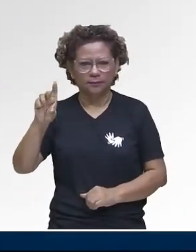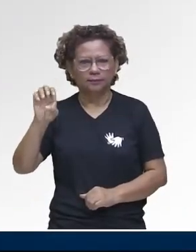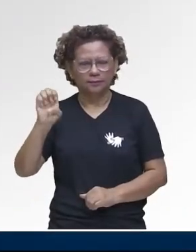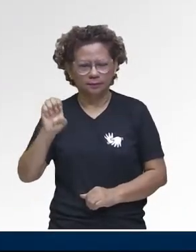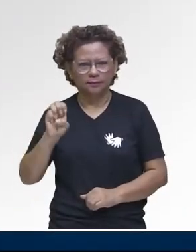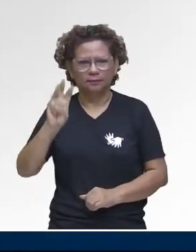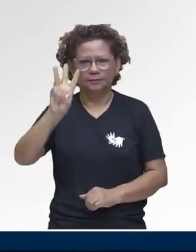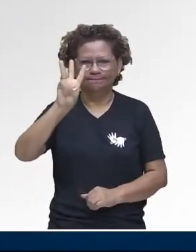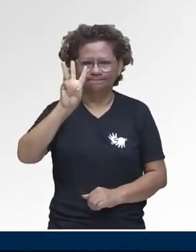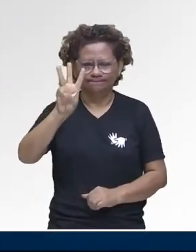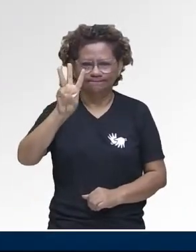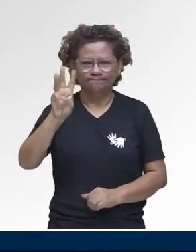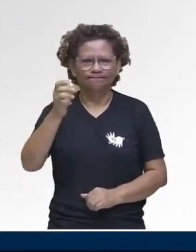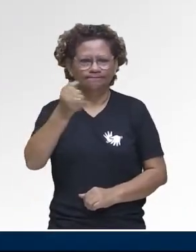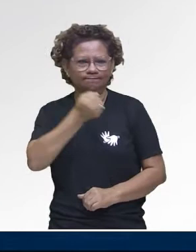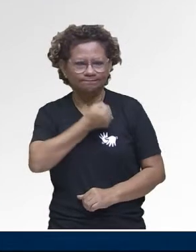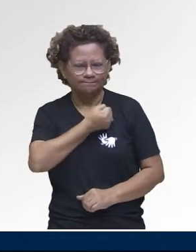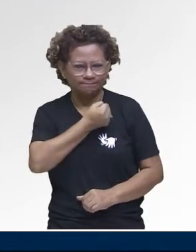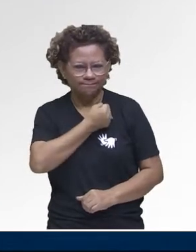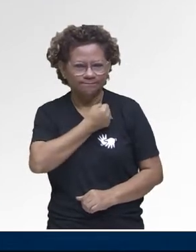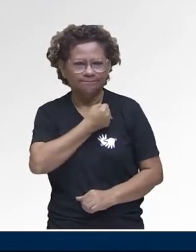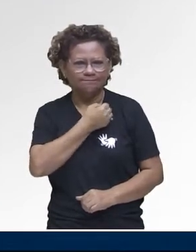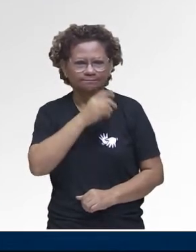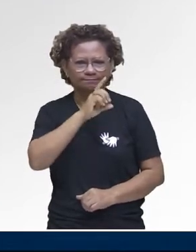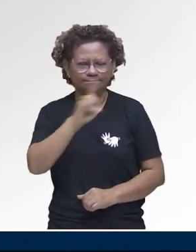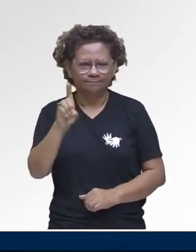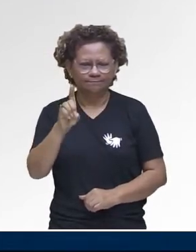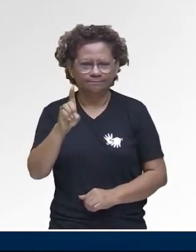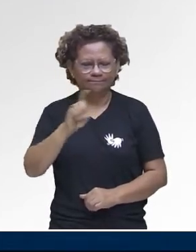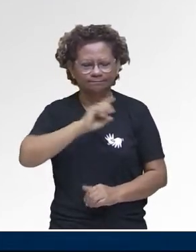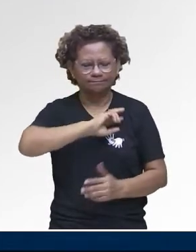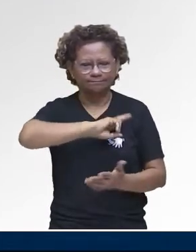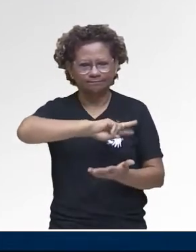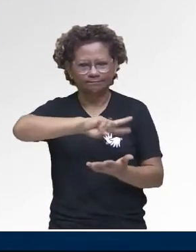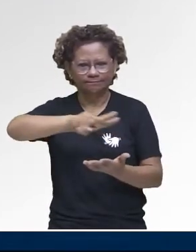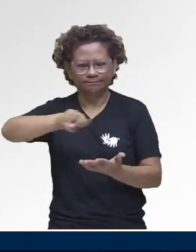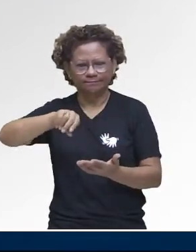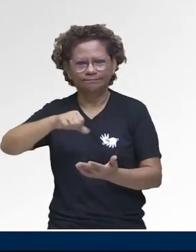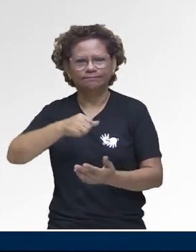Habilidade 3. Números decimais e operações.